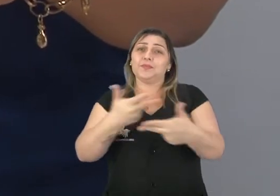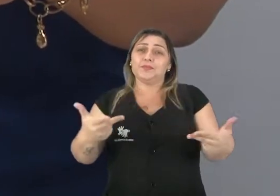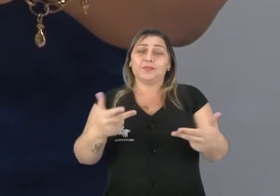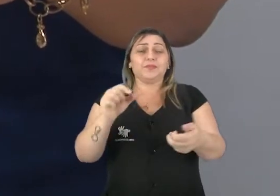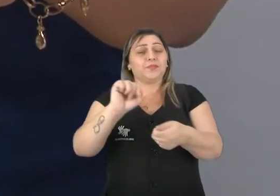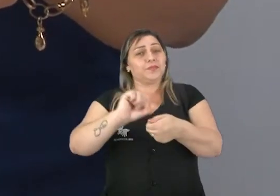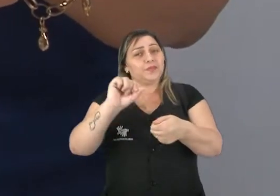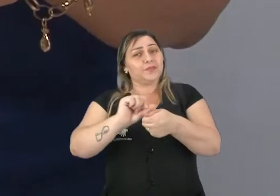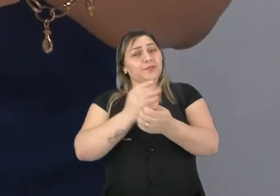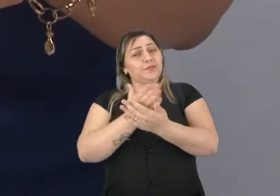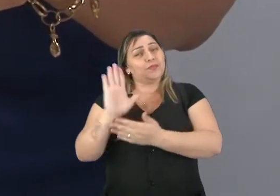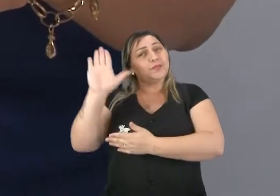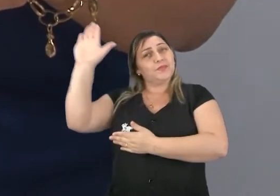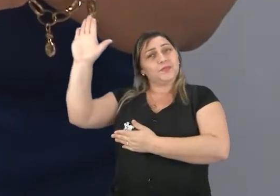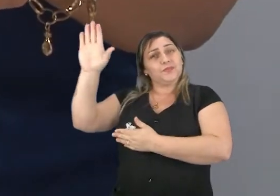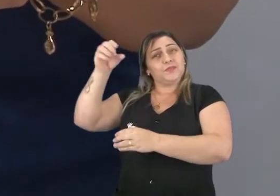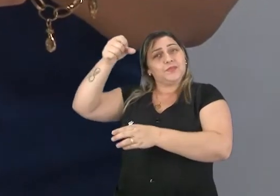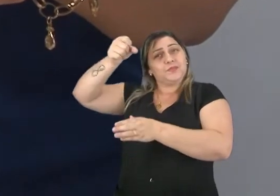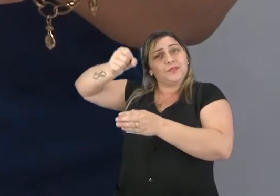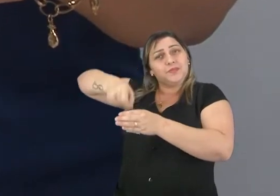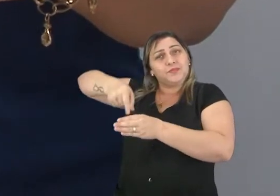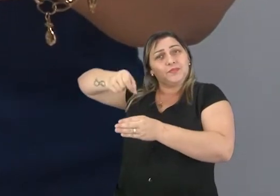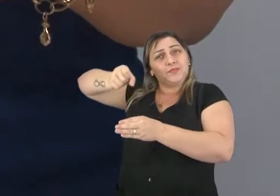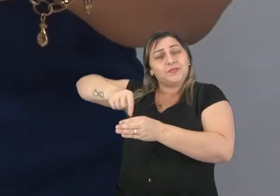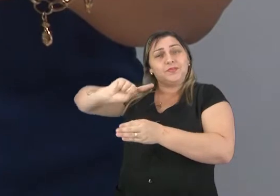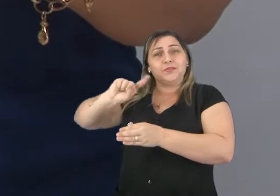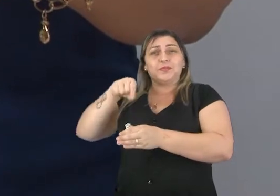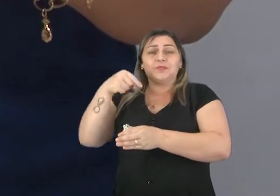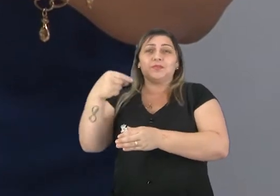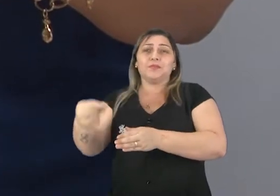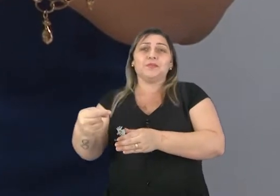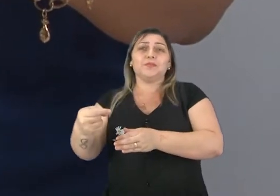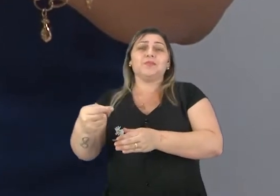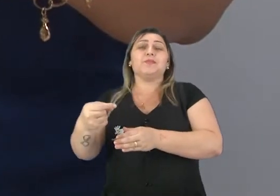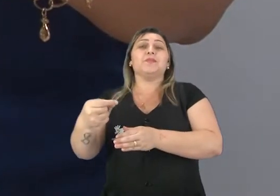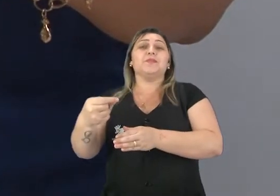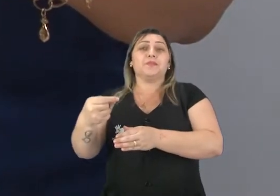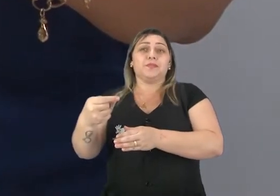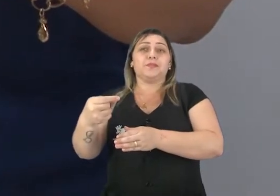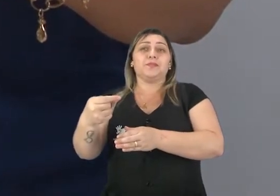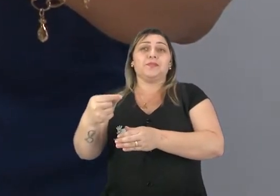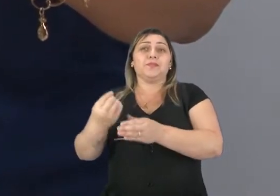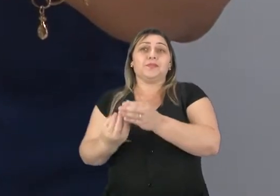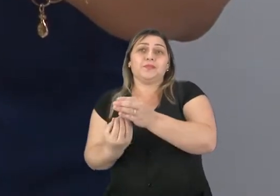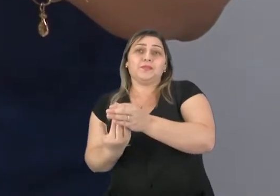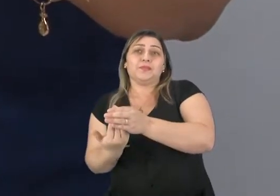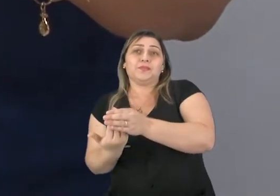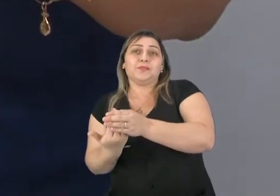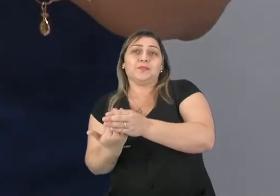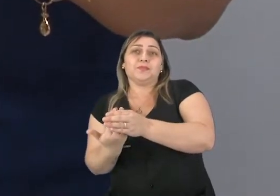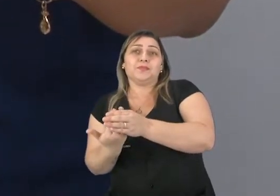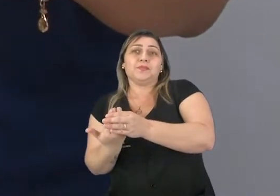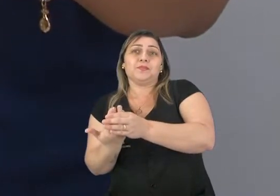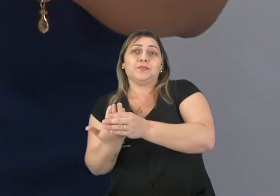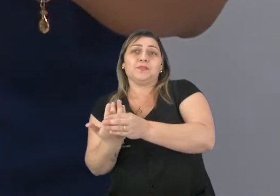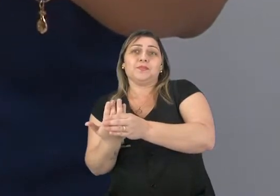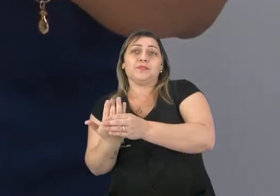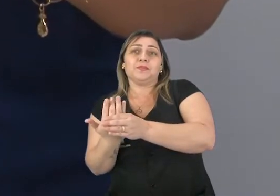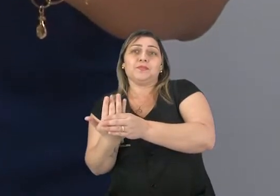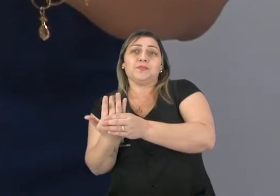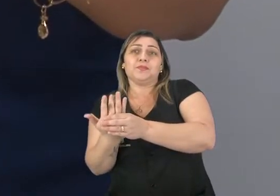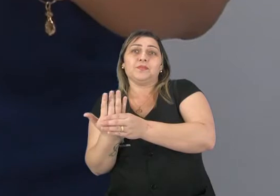certo? Então ele começa lá no plantio, depois ele passa pelo processo de germinação, certo? Que o